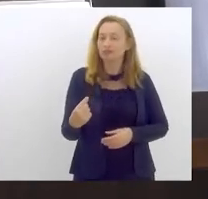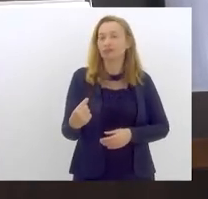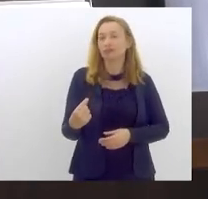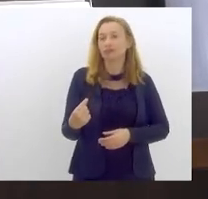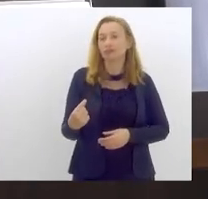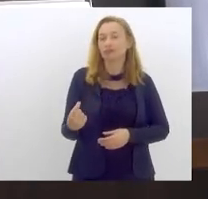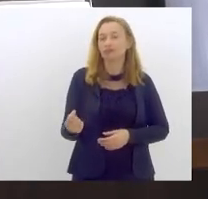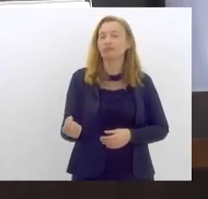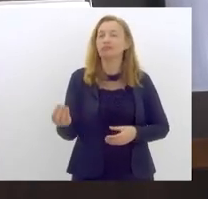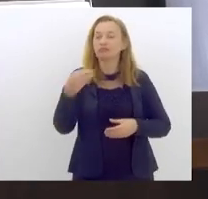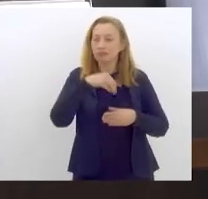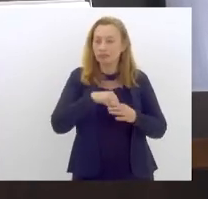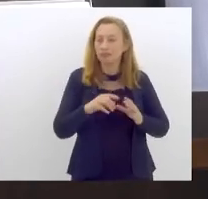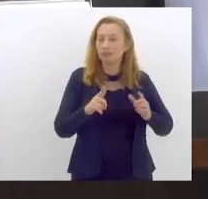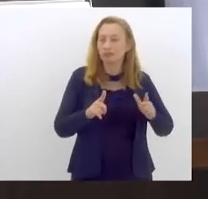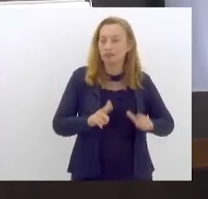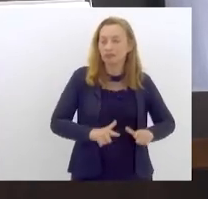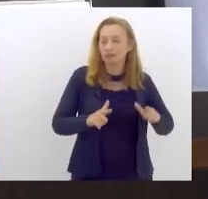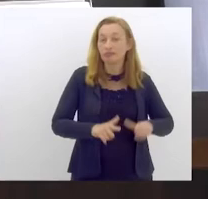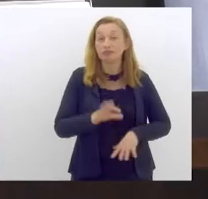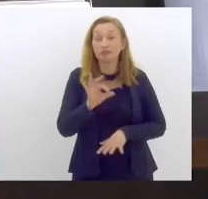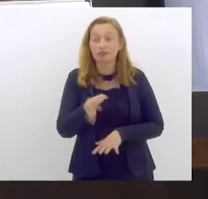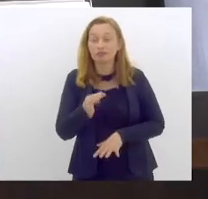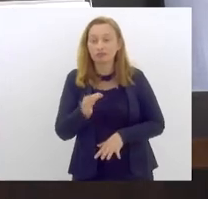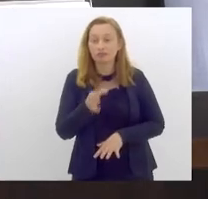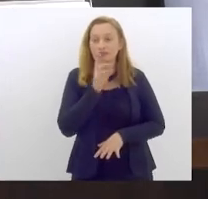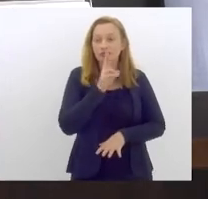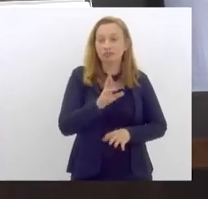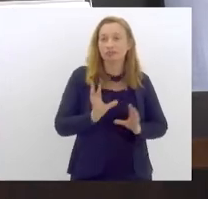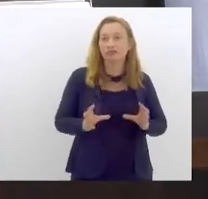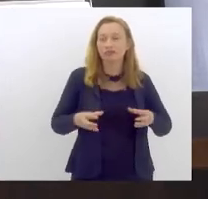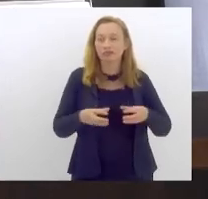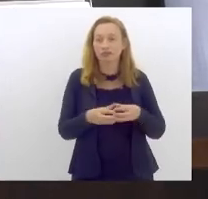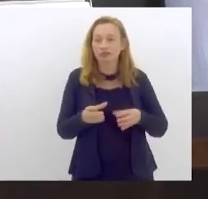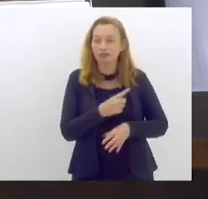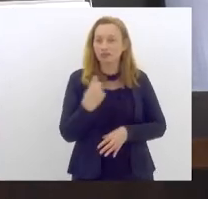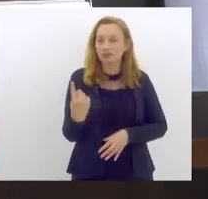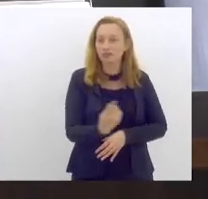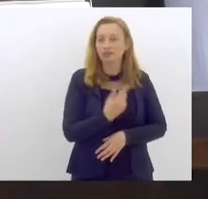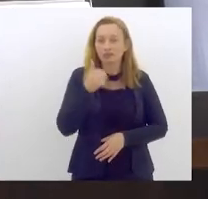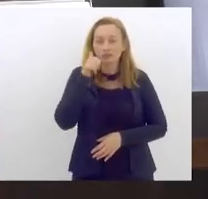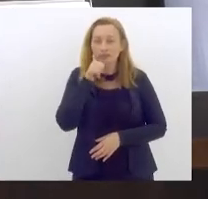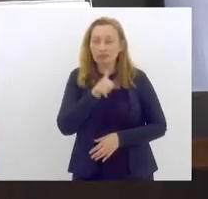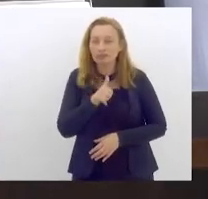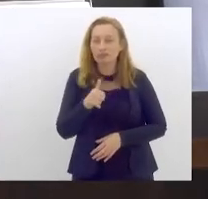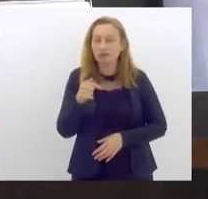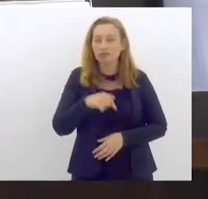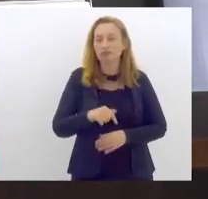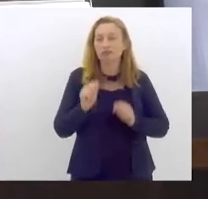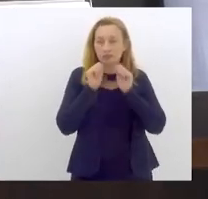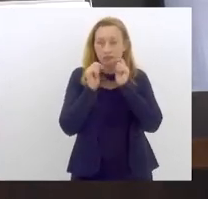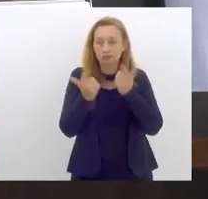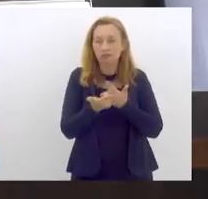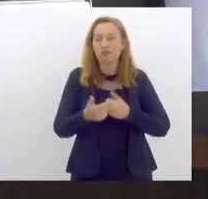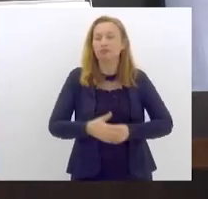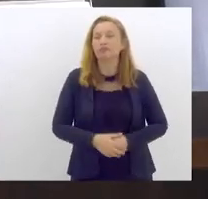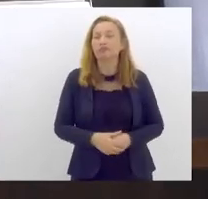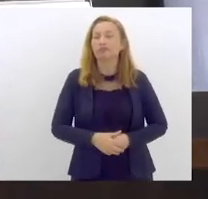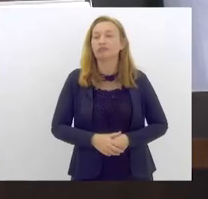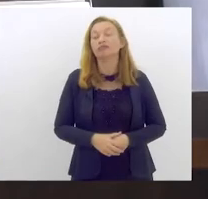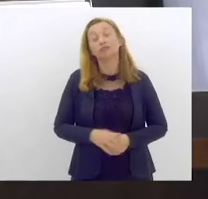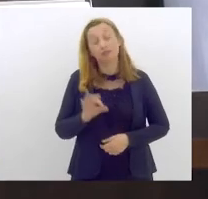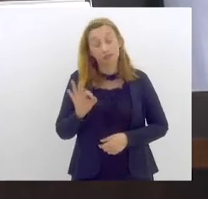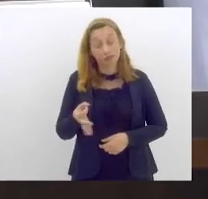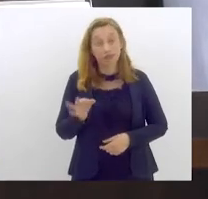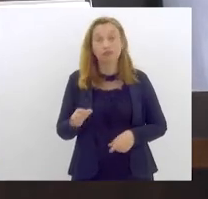e eu tenho certeza que isso também é um resultado feito coletivamente por nós mulheres aqui na Assembleia Legislativa E